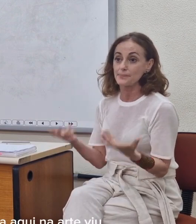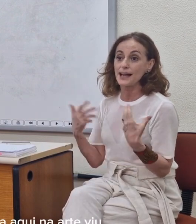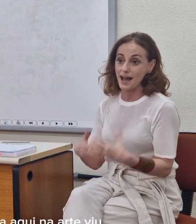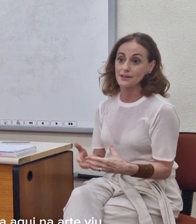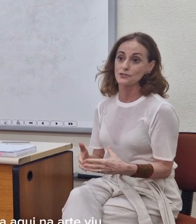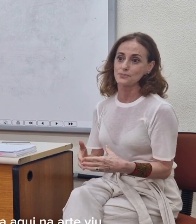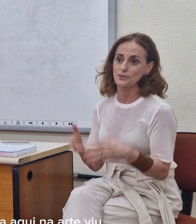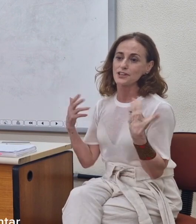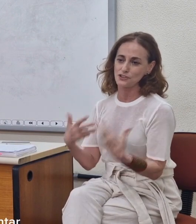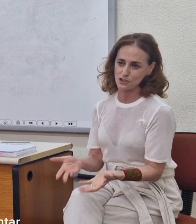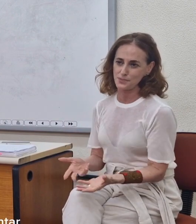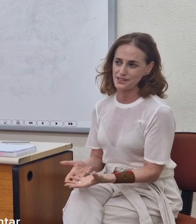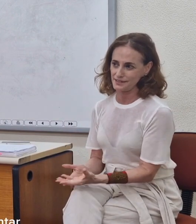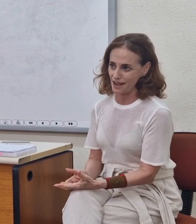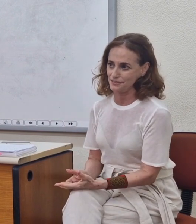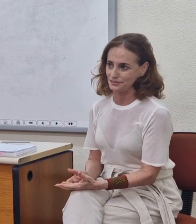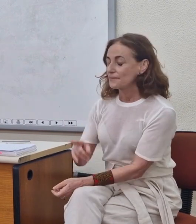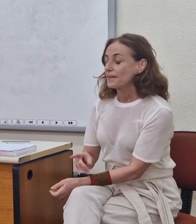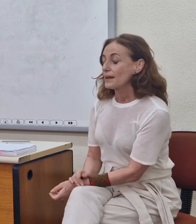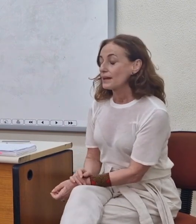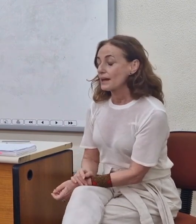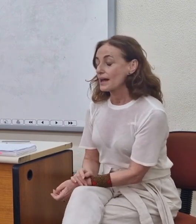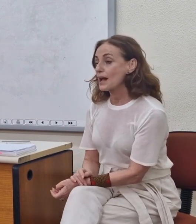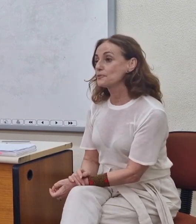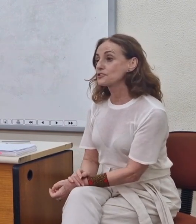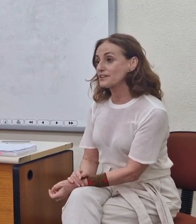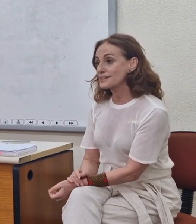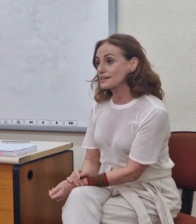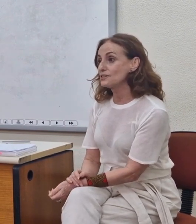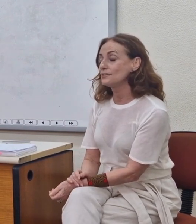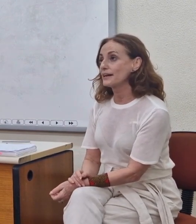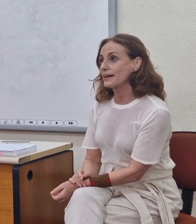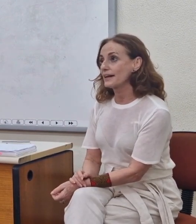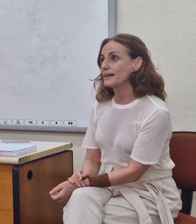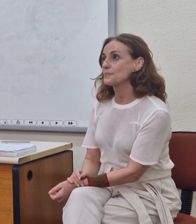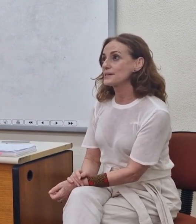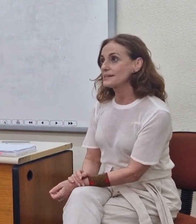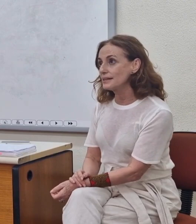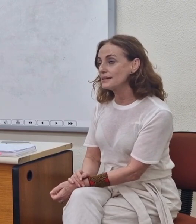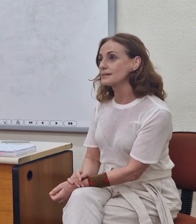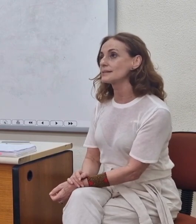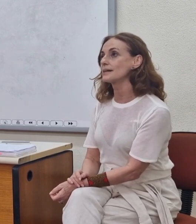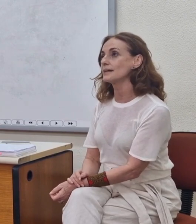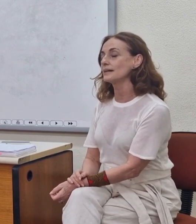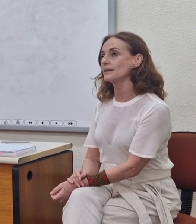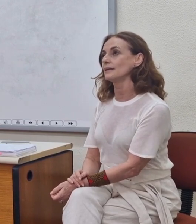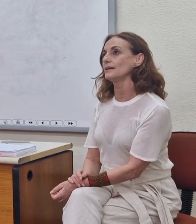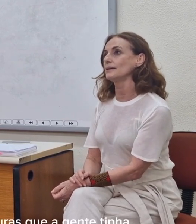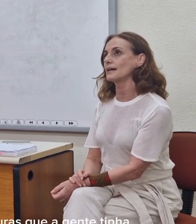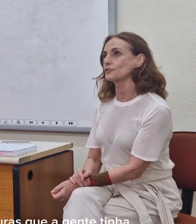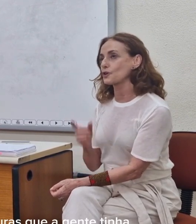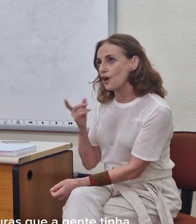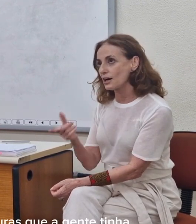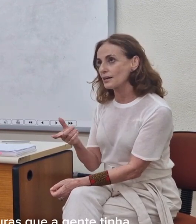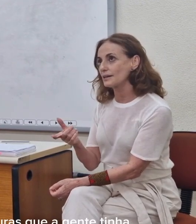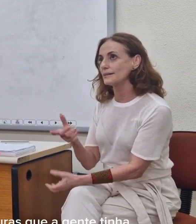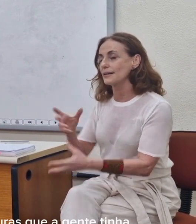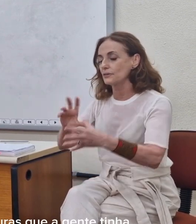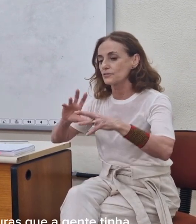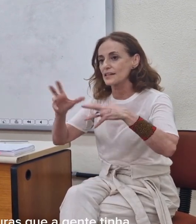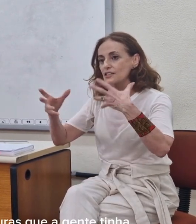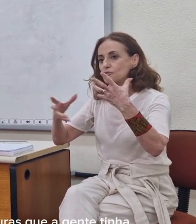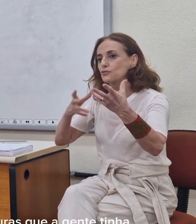essa bandeira pela arte, né? Que a gente apresentava. A motivação era a pesquisa e a